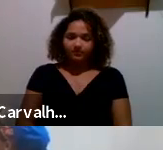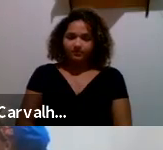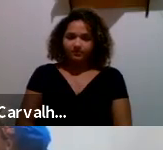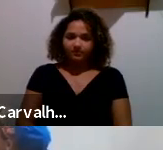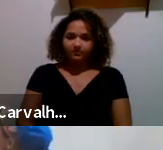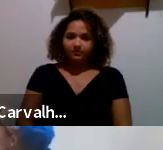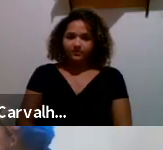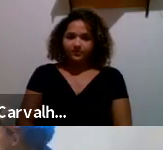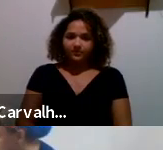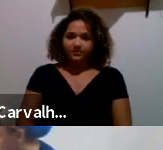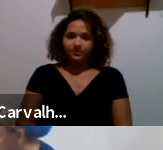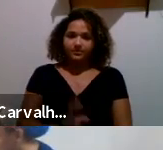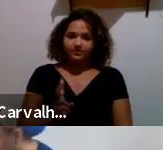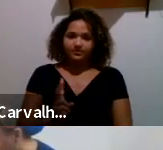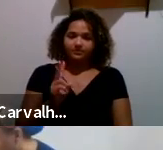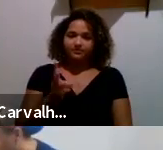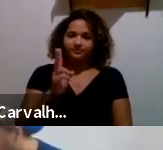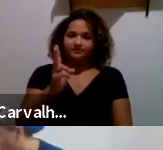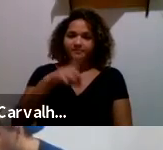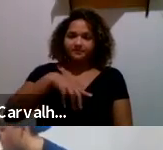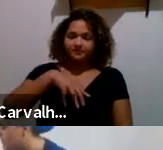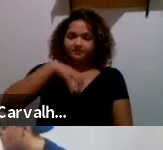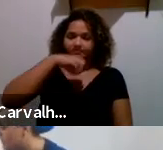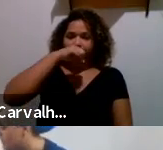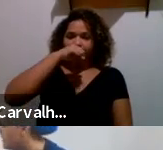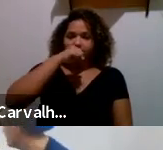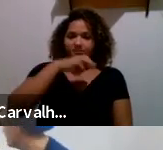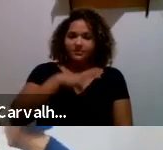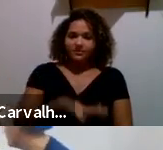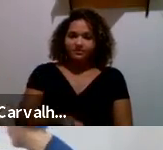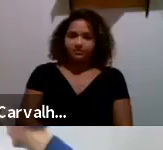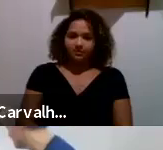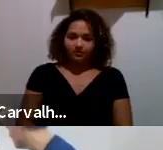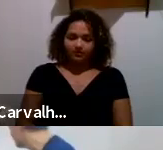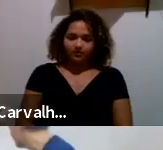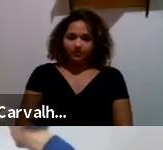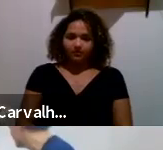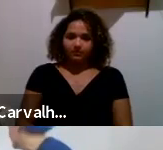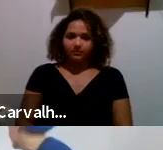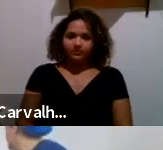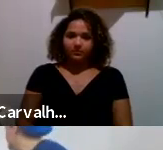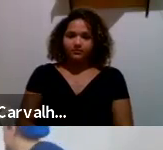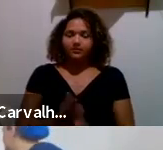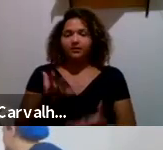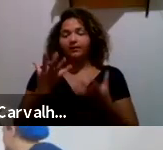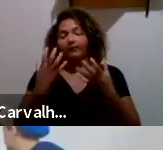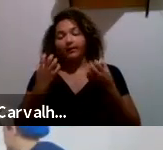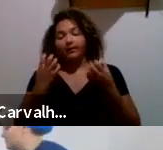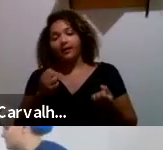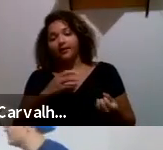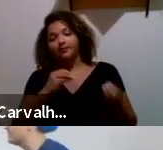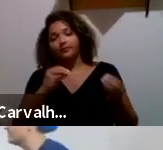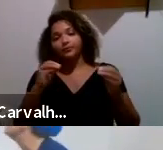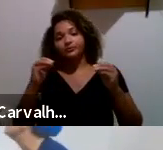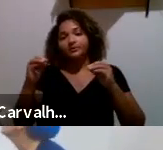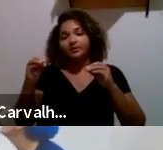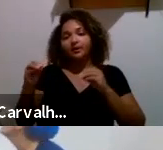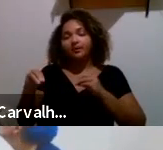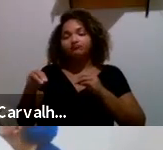Respira. Muito bem. Você quer mudar um pouquinho de posição? Você vai cansado de ficar assim? Pega um pouquinho pra